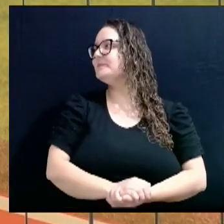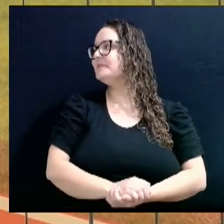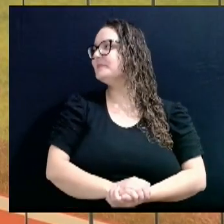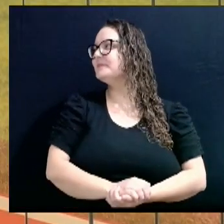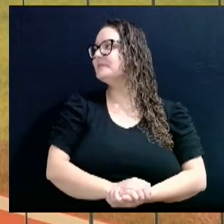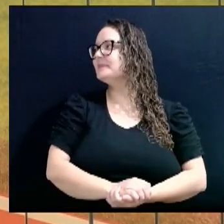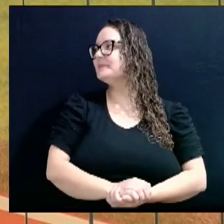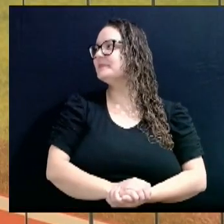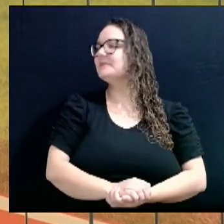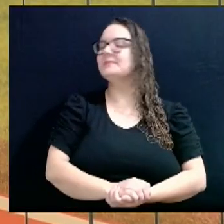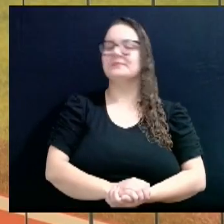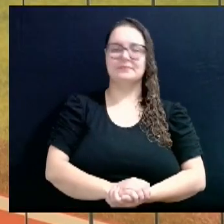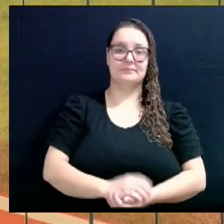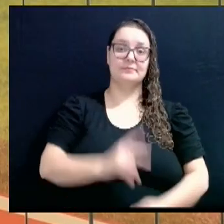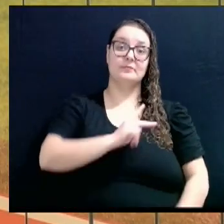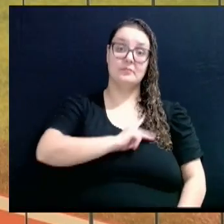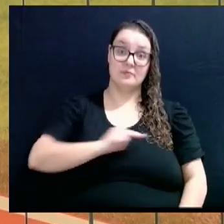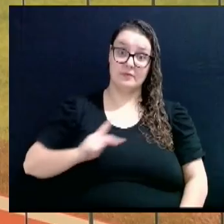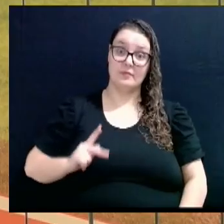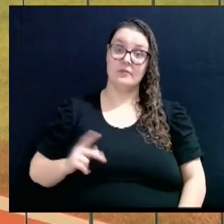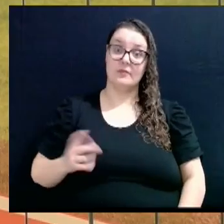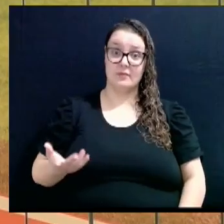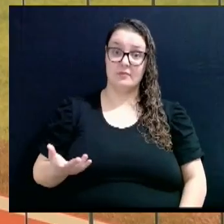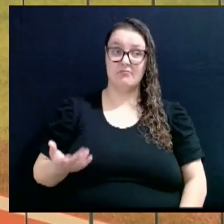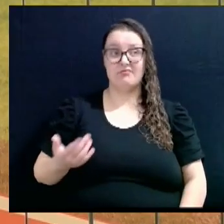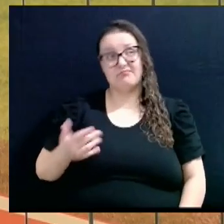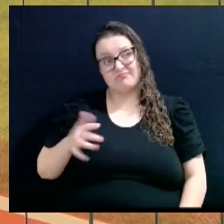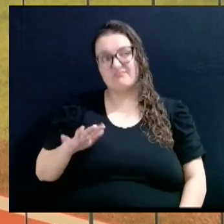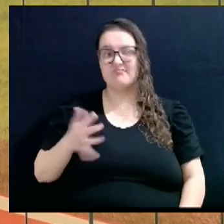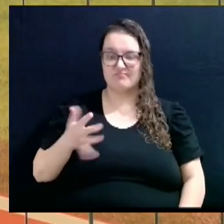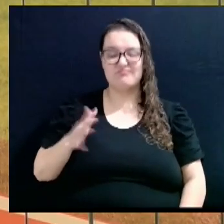A Ponte jogou para o gasto, né? Mas diante da